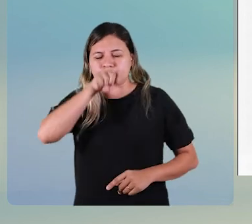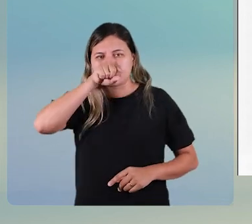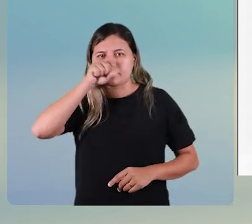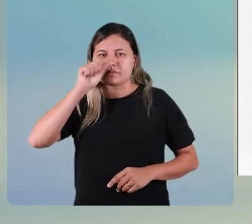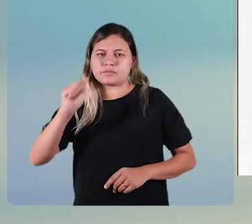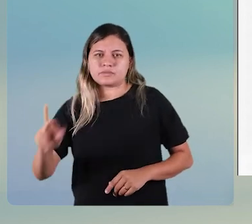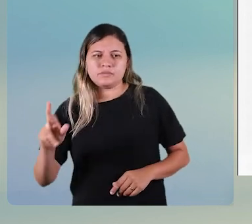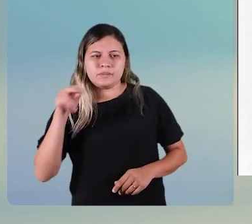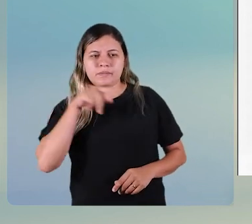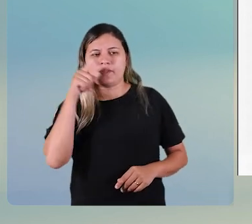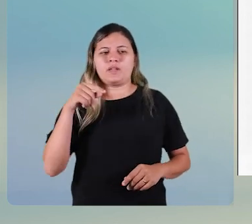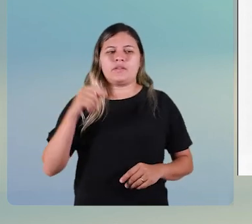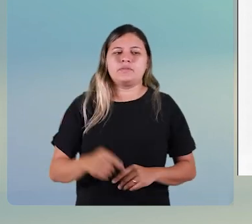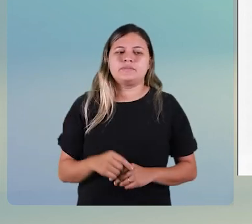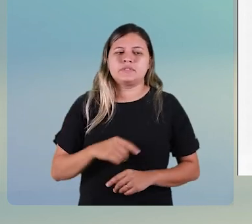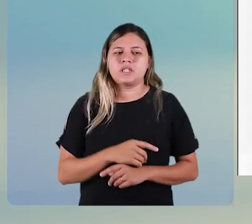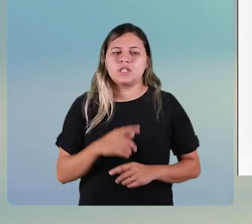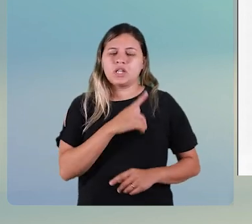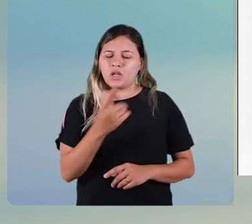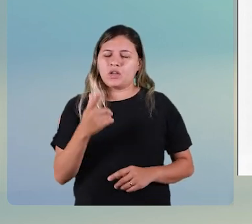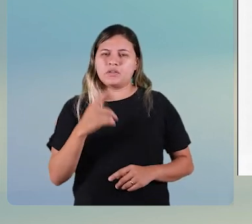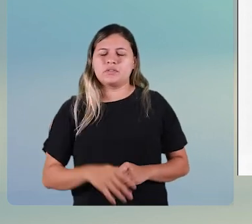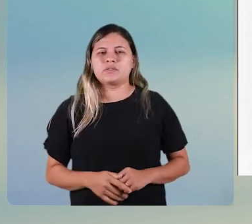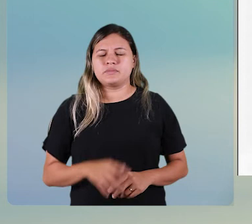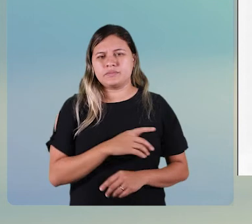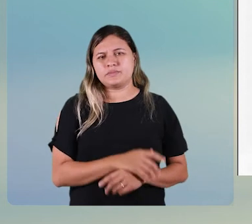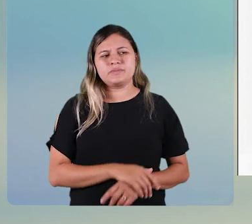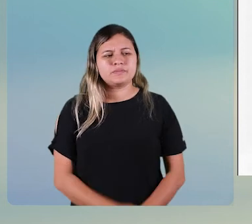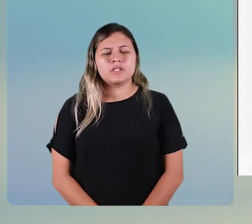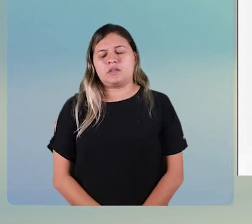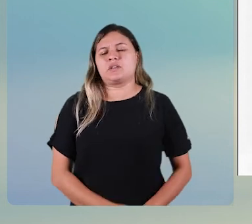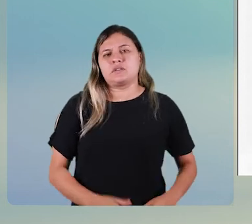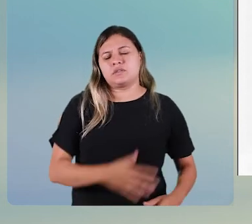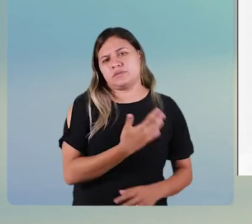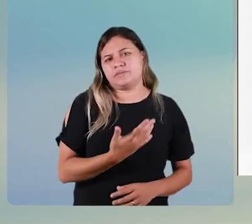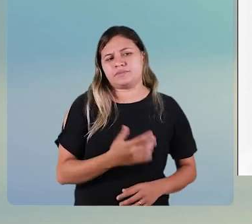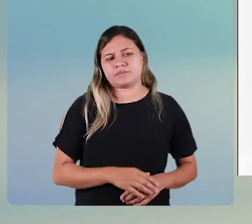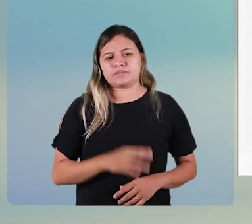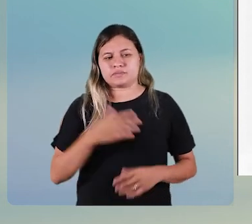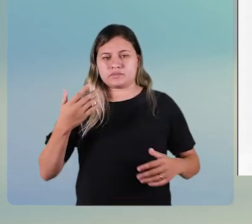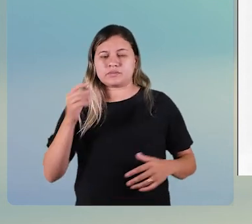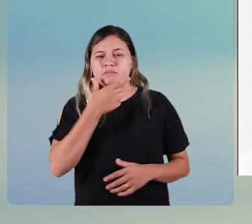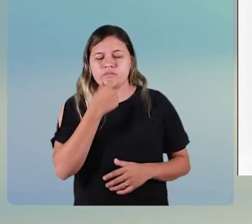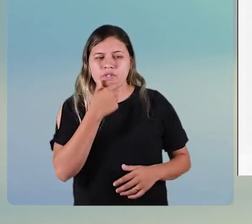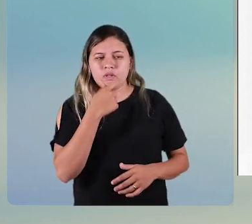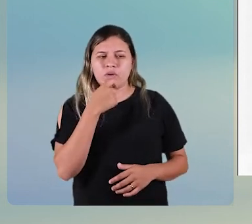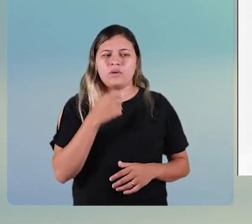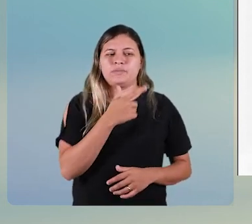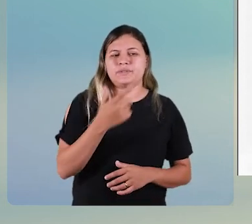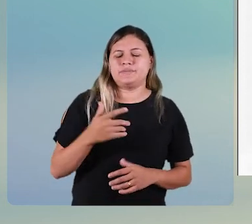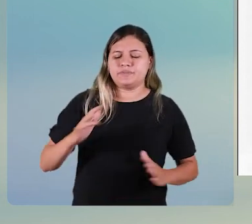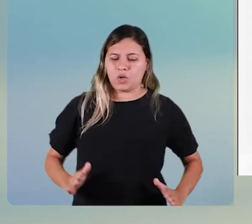Se essa elevação de temperatura acontece por meios artificiais, dizemos que existe poluição térmica, né? Ou seja, uma ação antrópica do homem, né? As